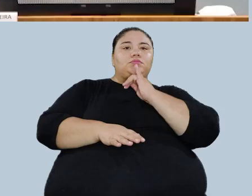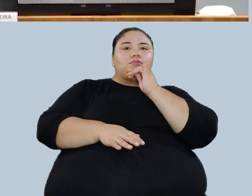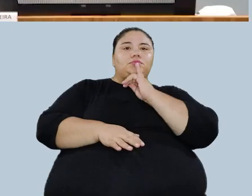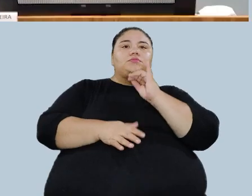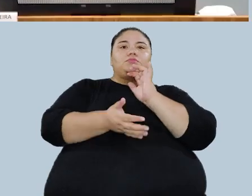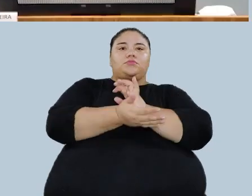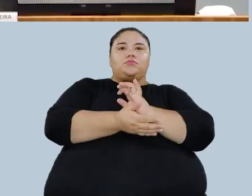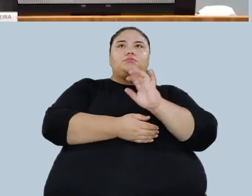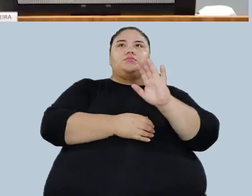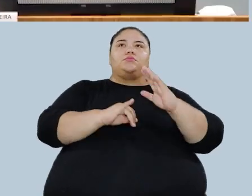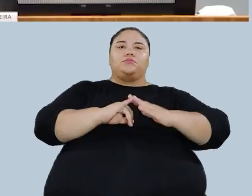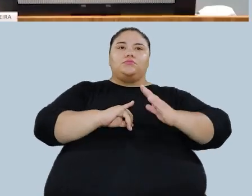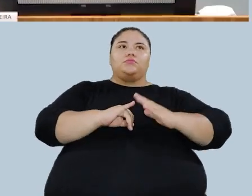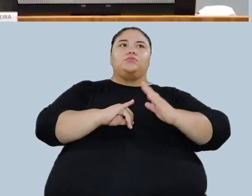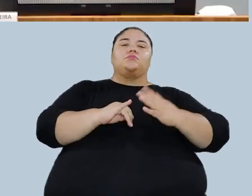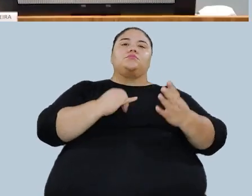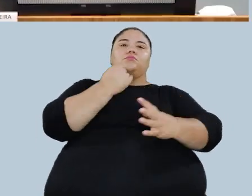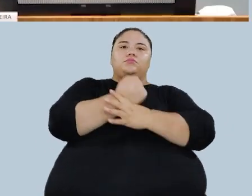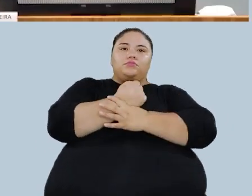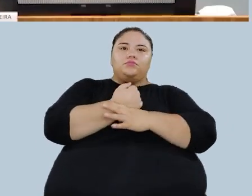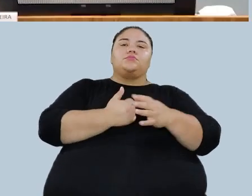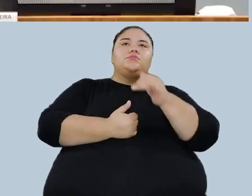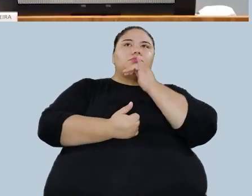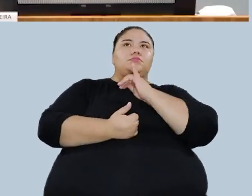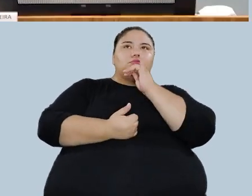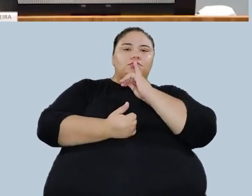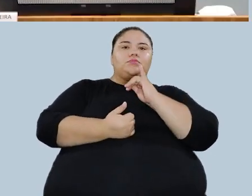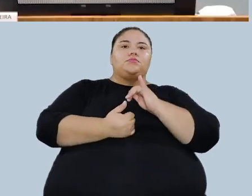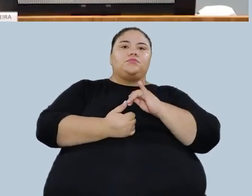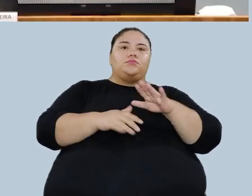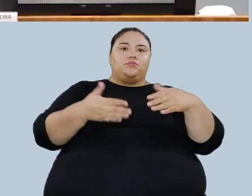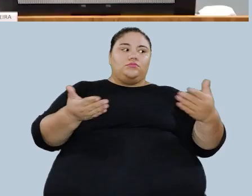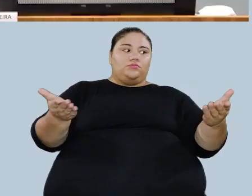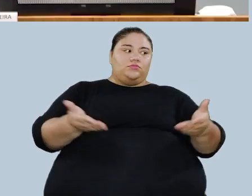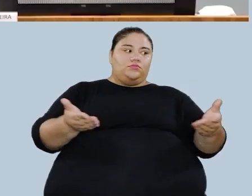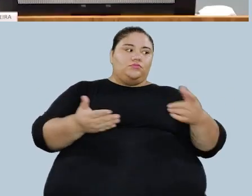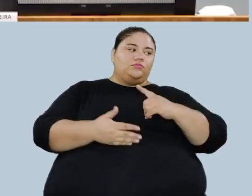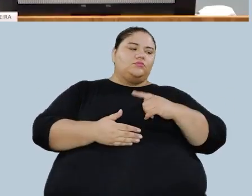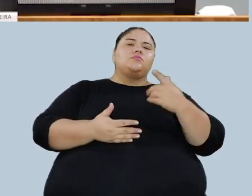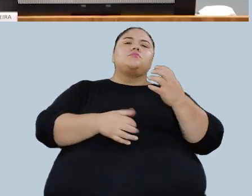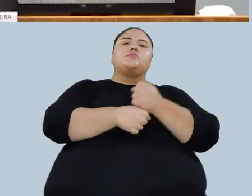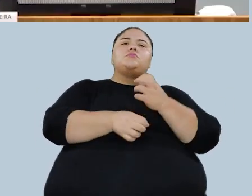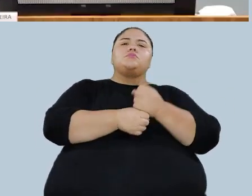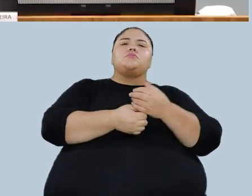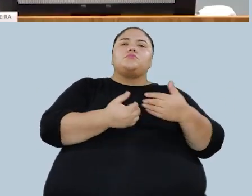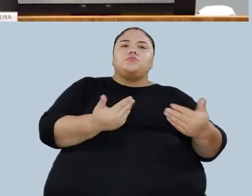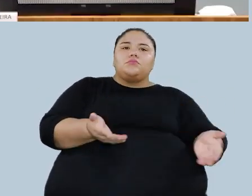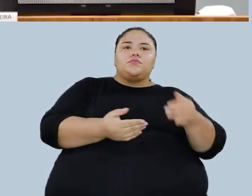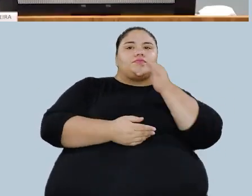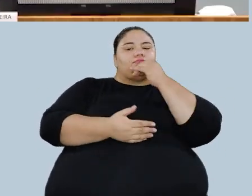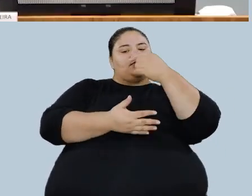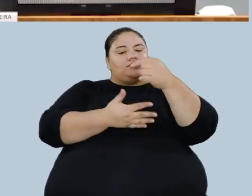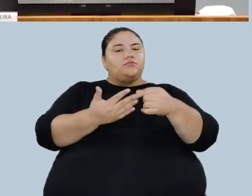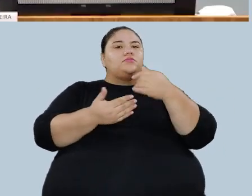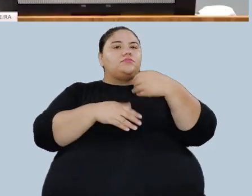câmbio, títulos e valores mobiliários, securitização e de fatura e factoring, né? Então, aqui vem qual é a base de cálculo. Aí